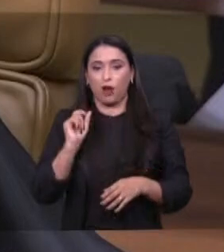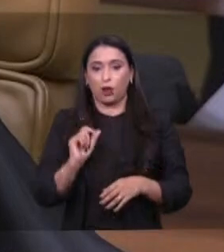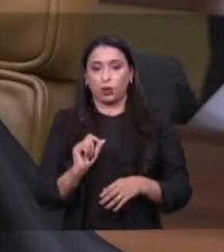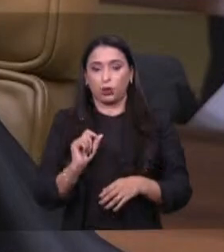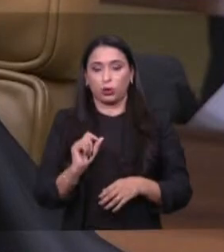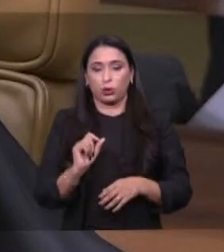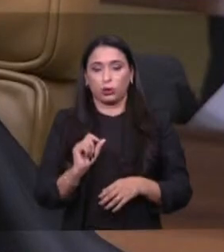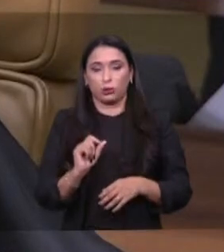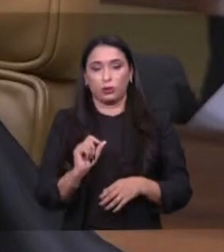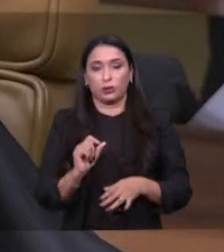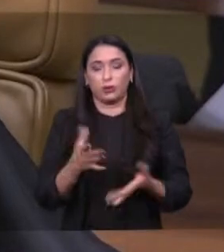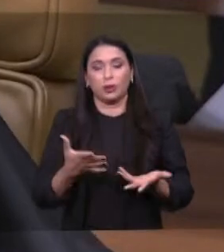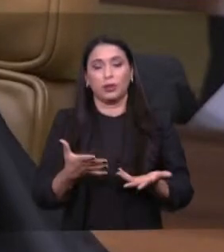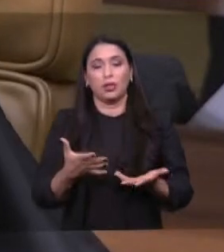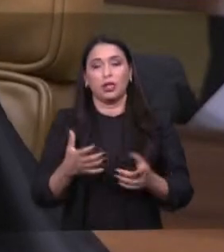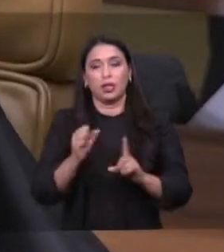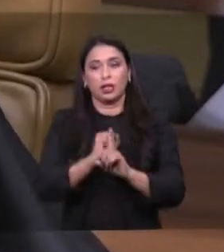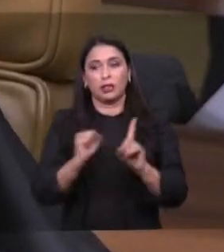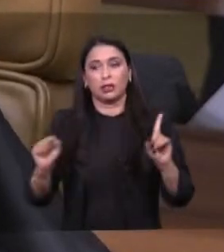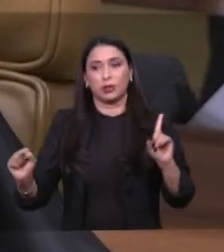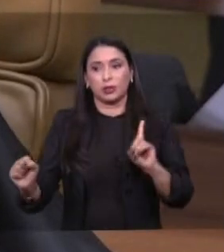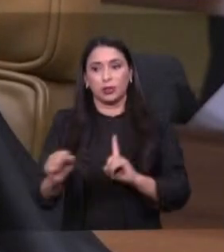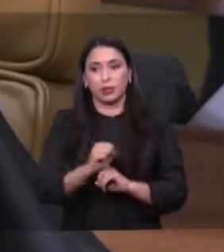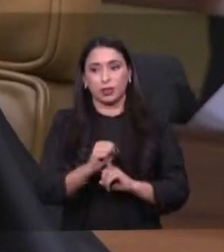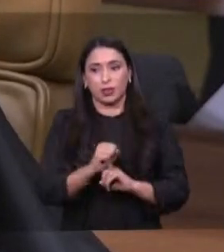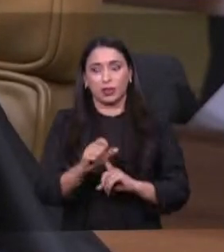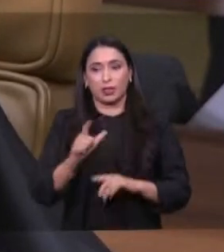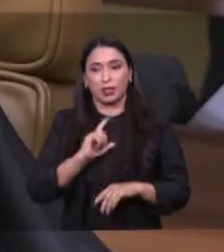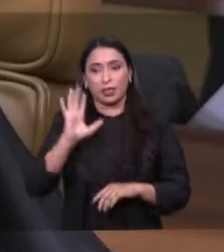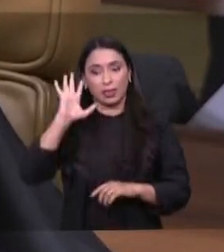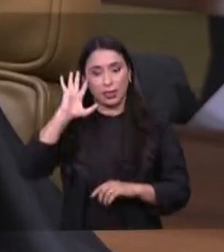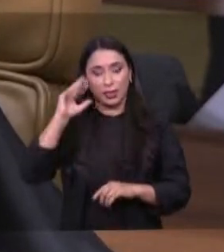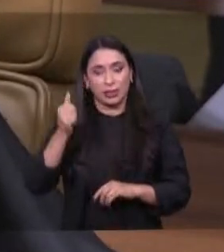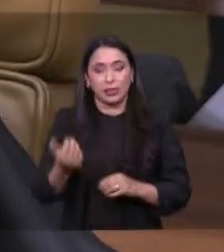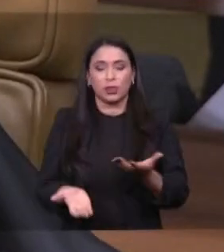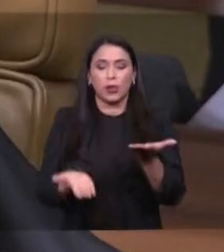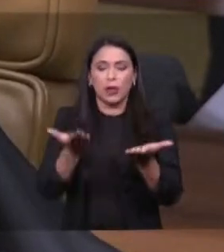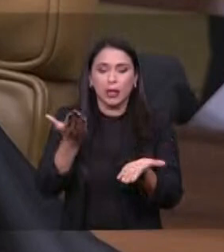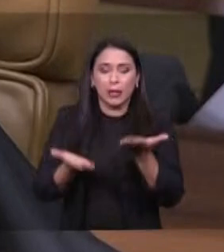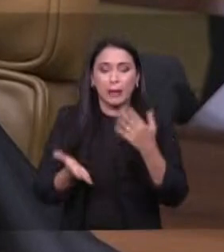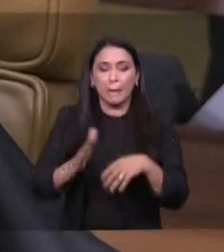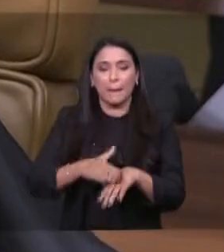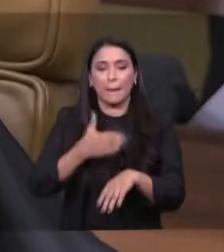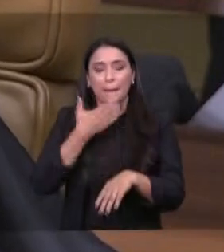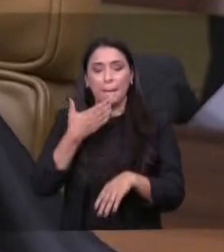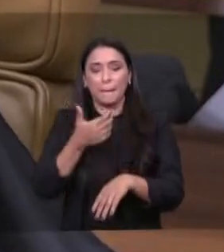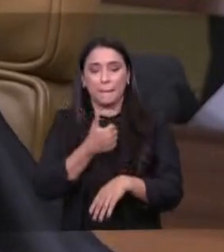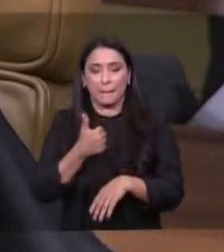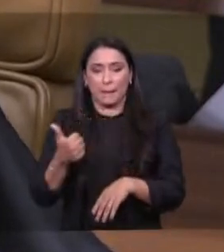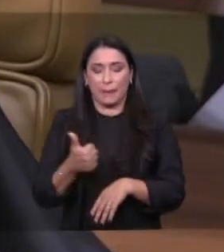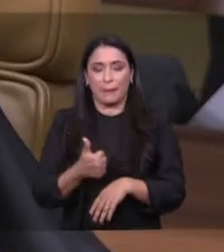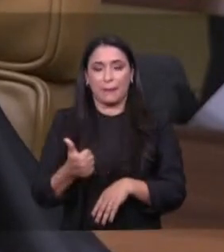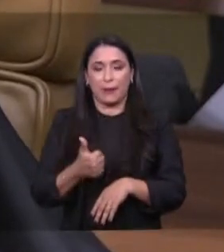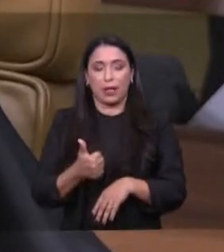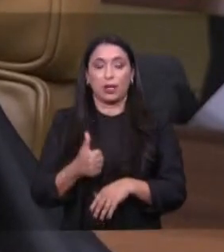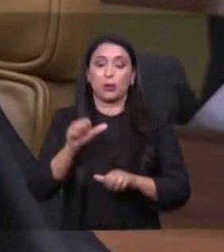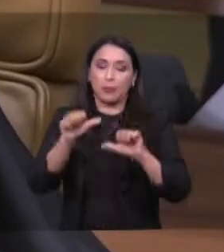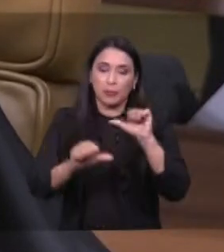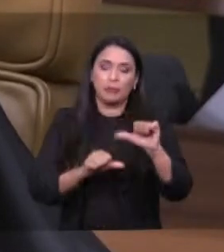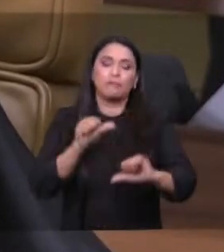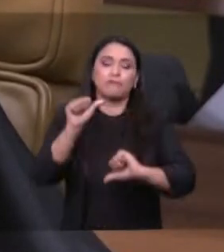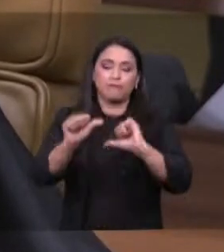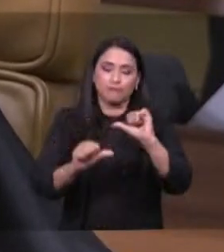conjunto, oferecer à sociedade a decisão mais equilibrada e melhor possível para essa